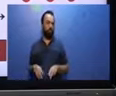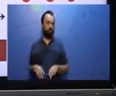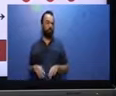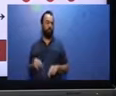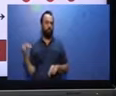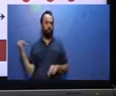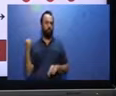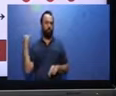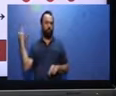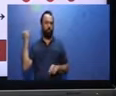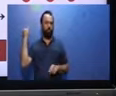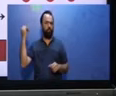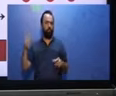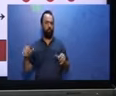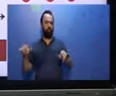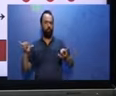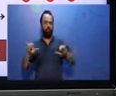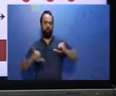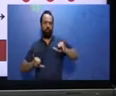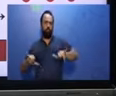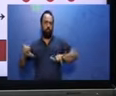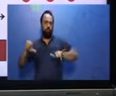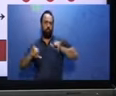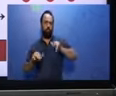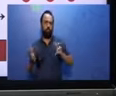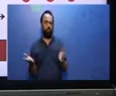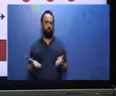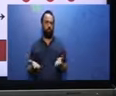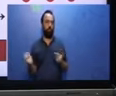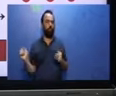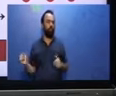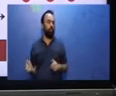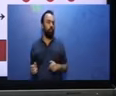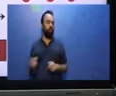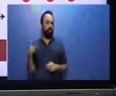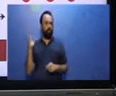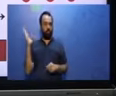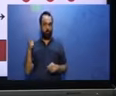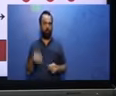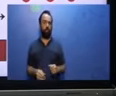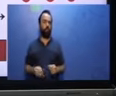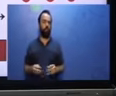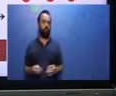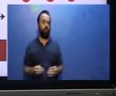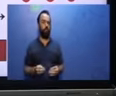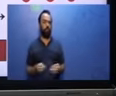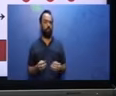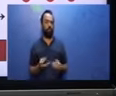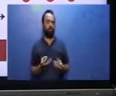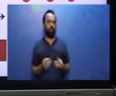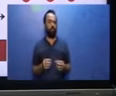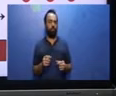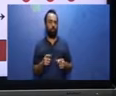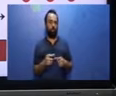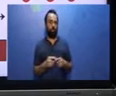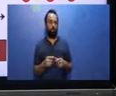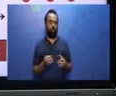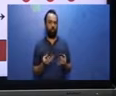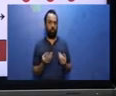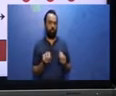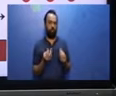moderna o nosso exemplo aqui nós temos a combustão do carvão ao nós temos o carbono mas o